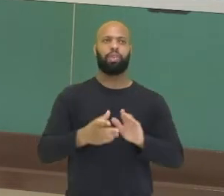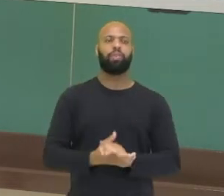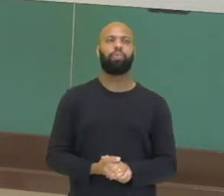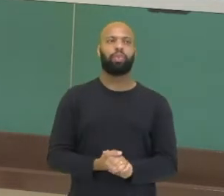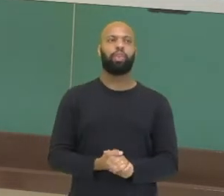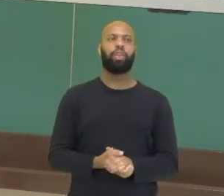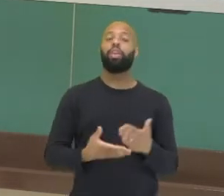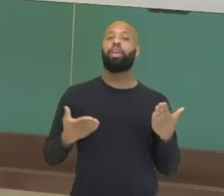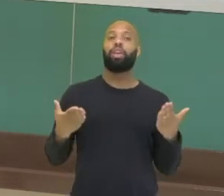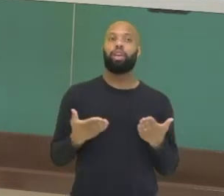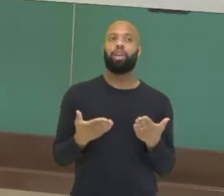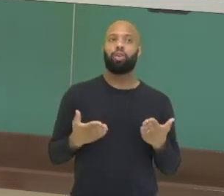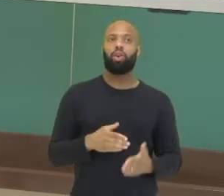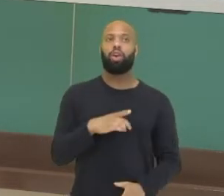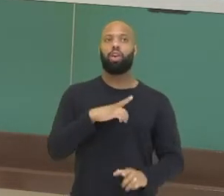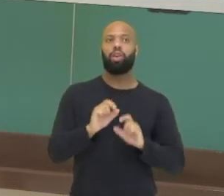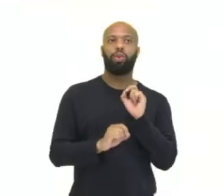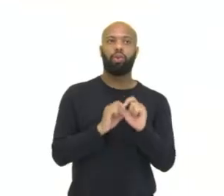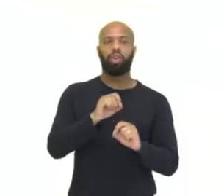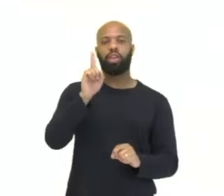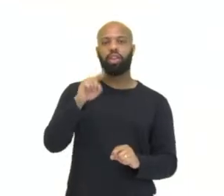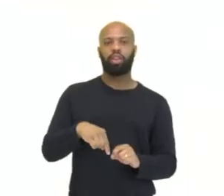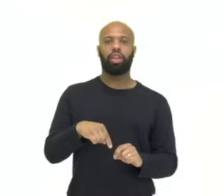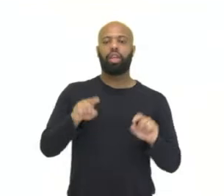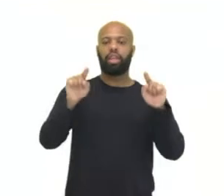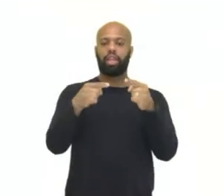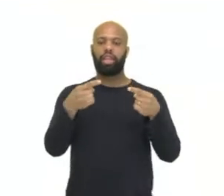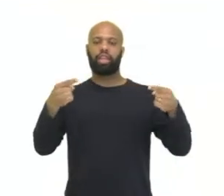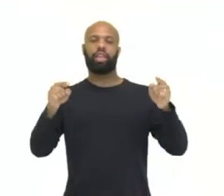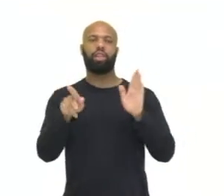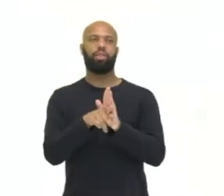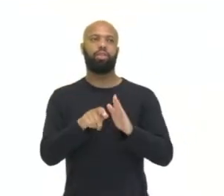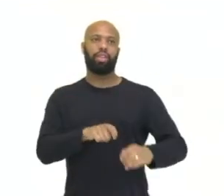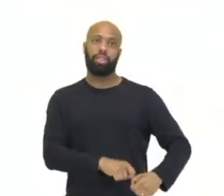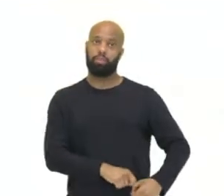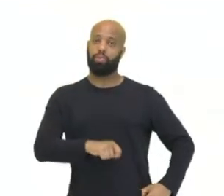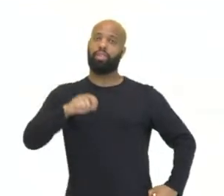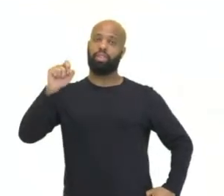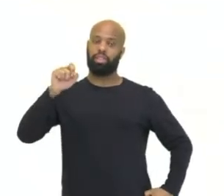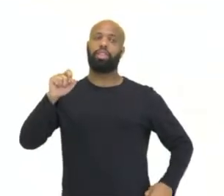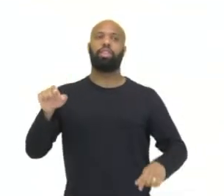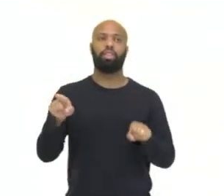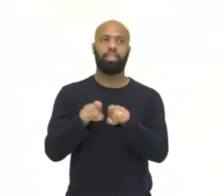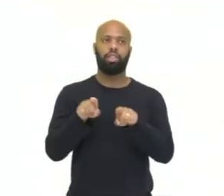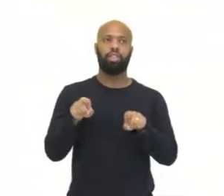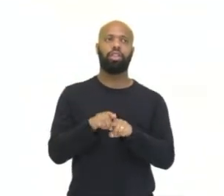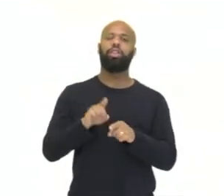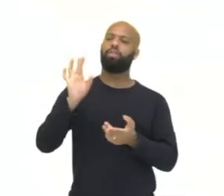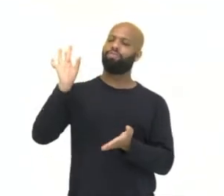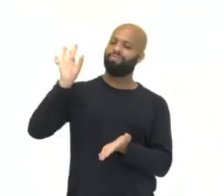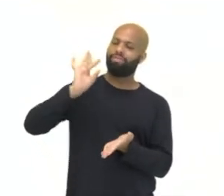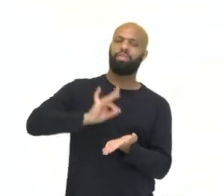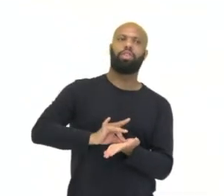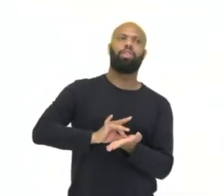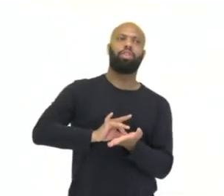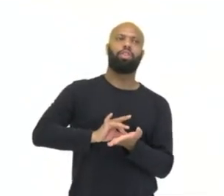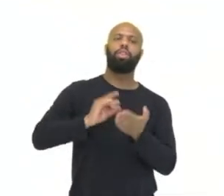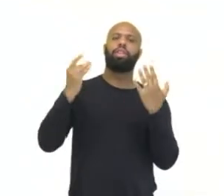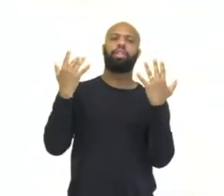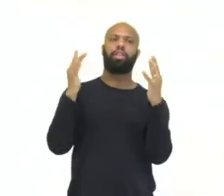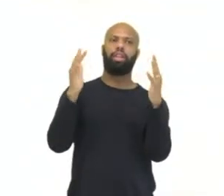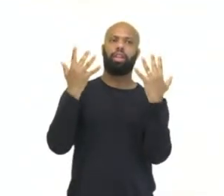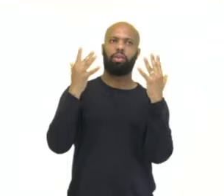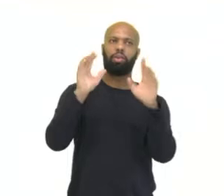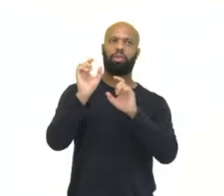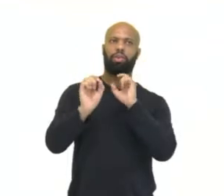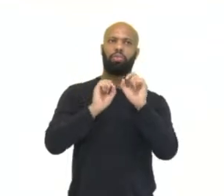aqui a gente tem o hino da independência, né? Ela é uma canção patriótica, né? Oficial, comemorando, né,